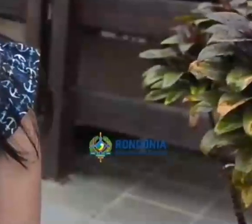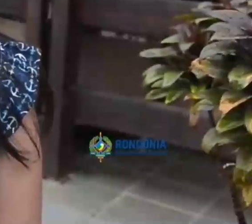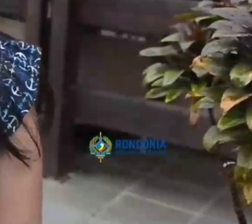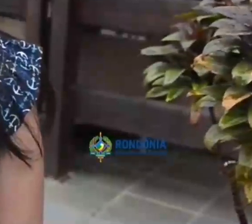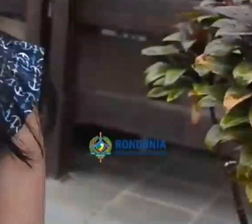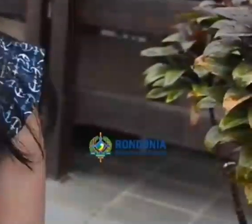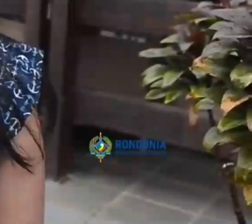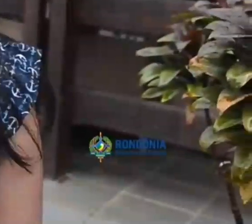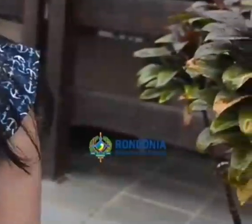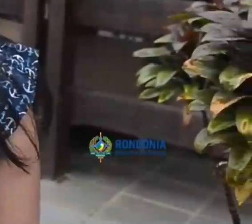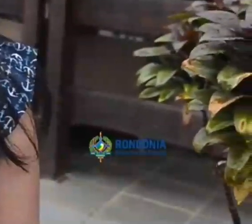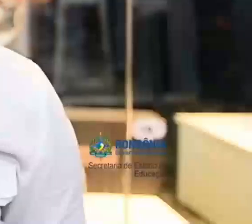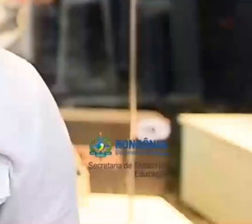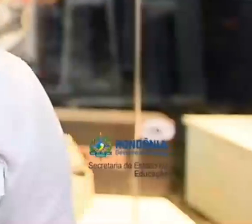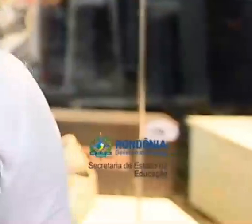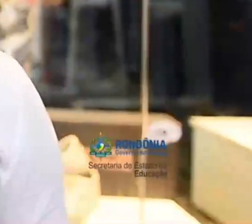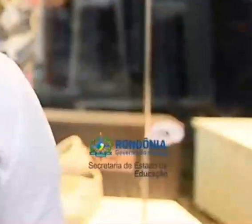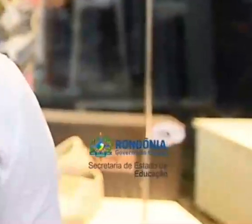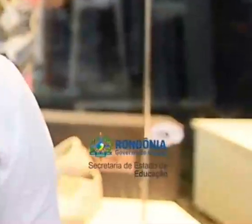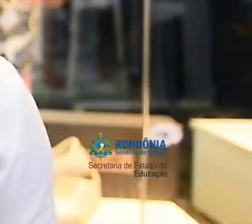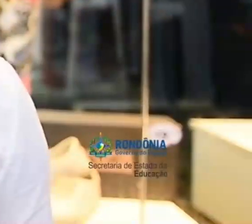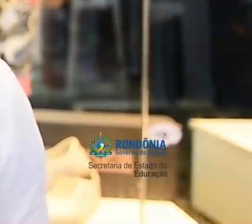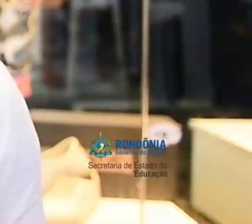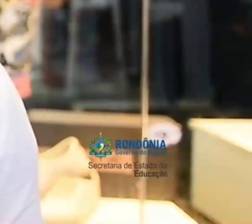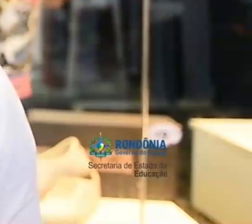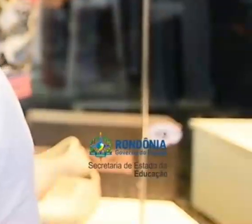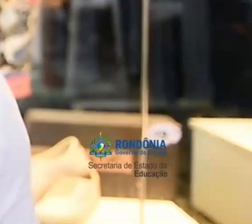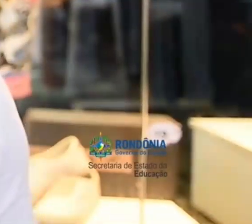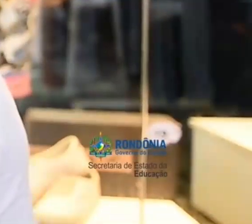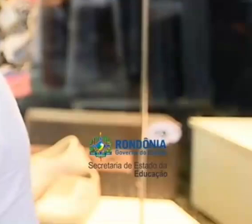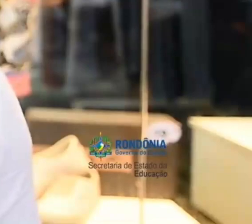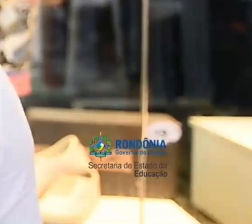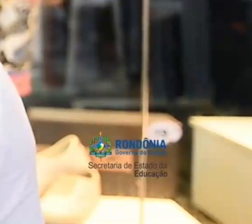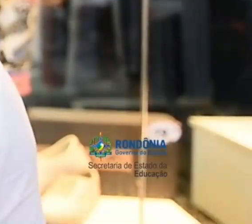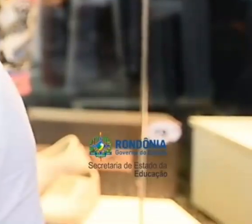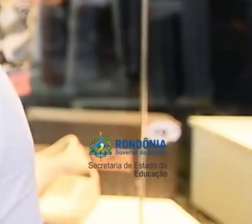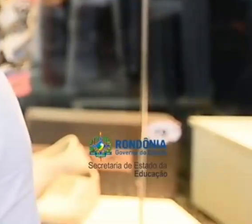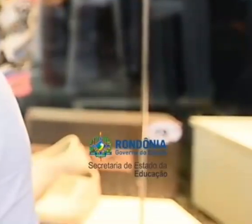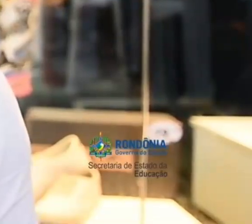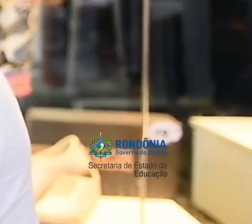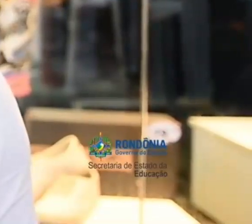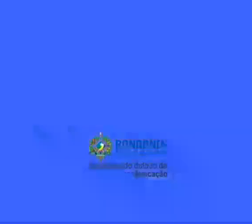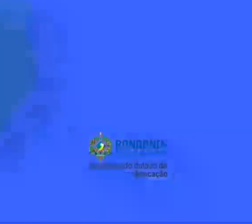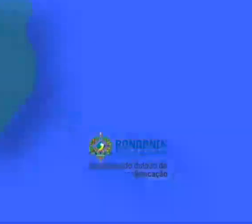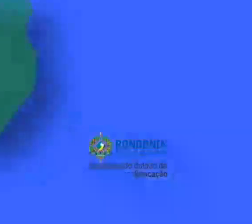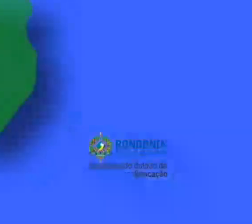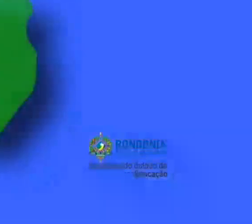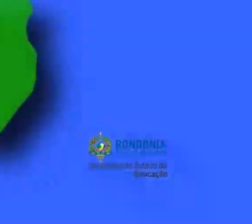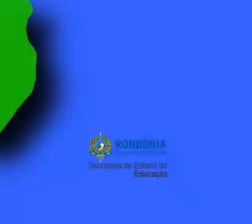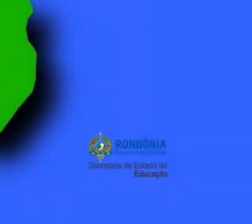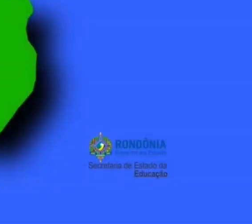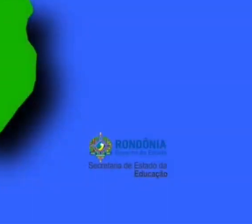né? Desde 2002. Sou de Bajara, Ceará e moro aqui há 4 anos, em Porto Velho, Rondônia.